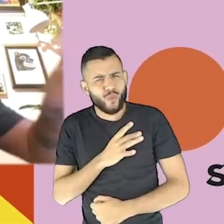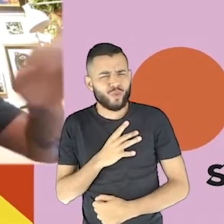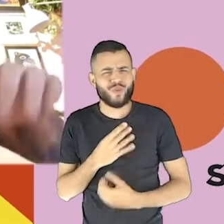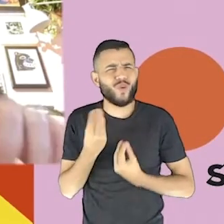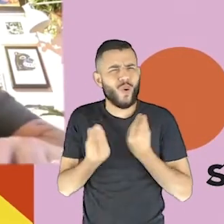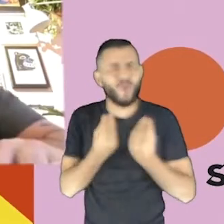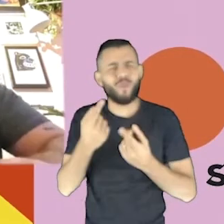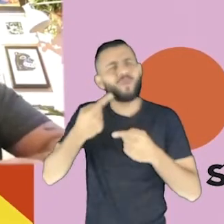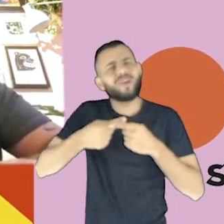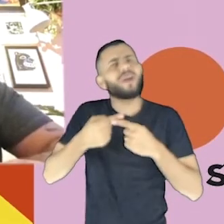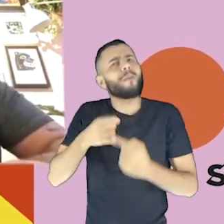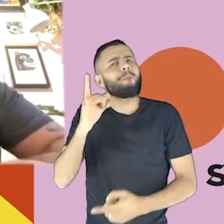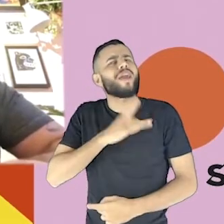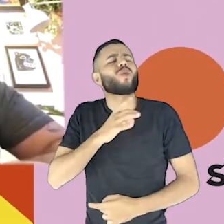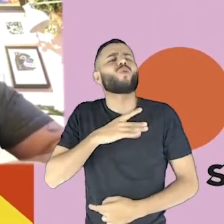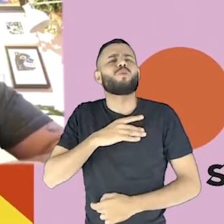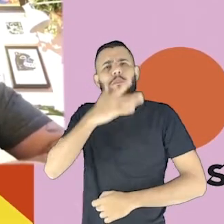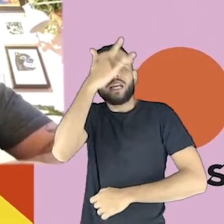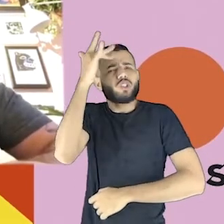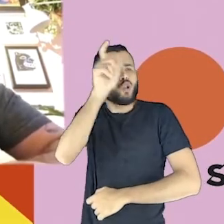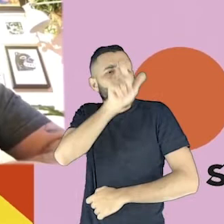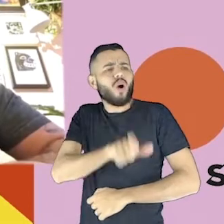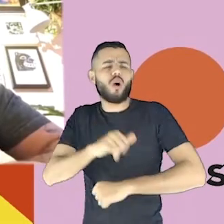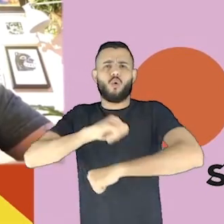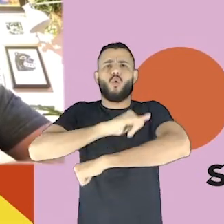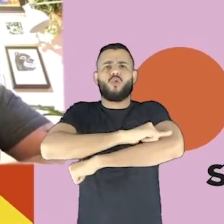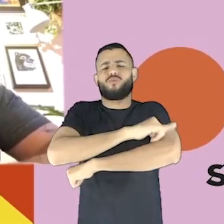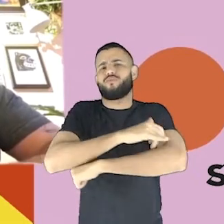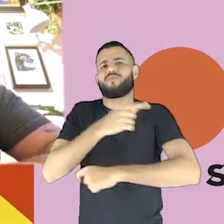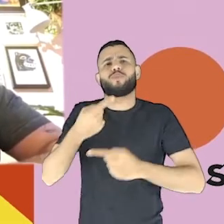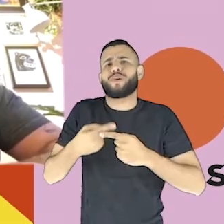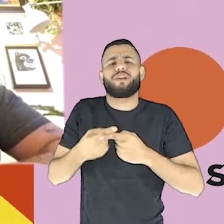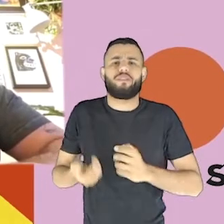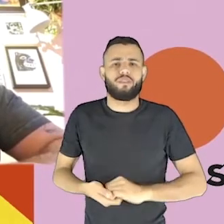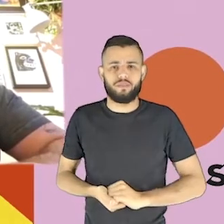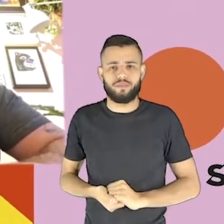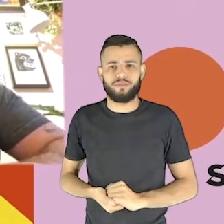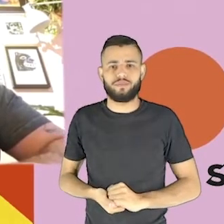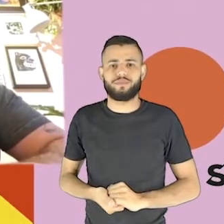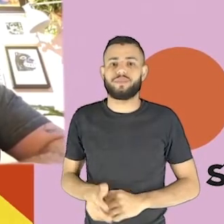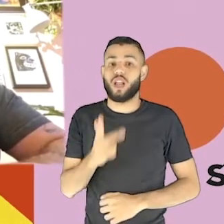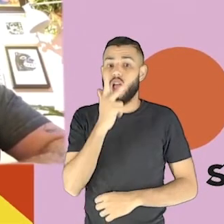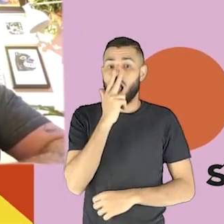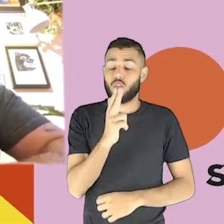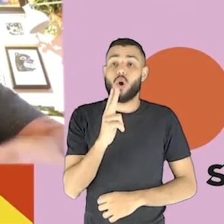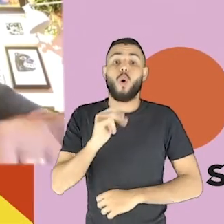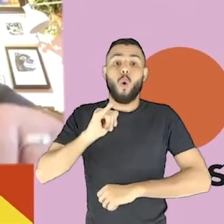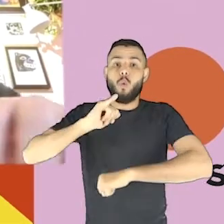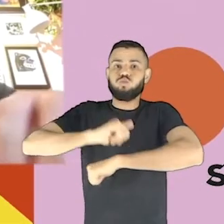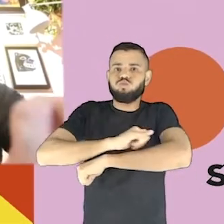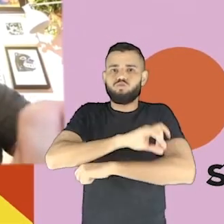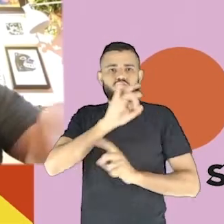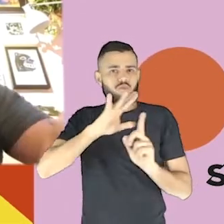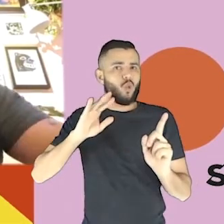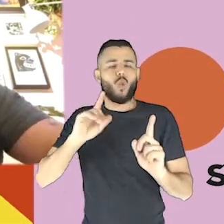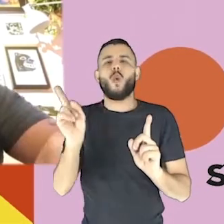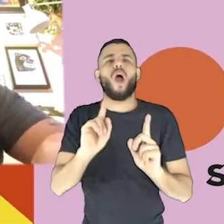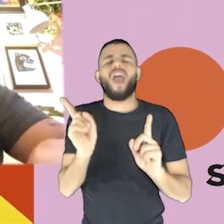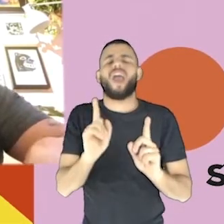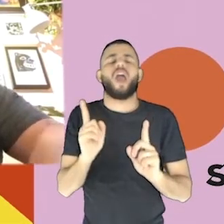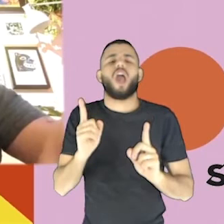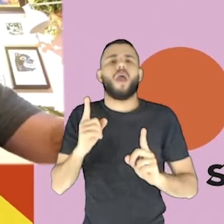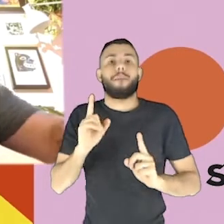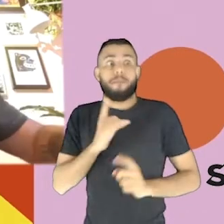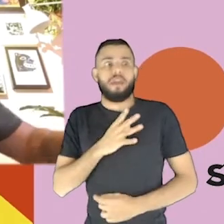que é essa história? Por que medo de gordo? Na real, acho que gordofobia não é bem o medo de gordo, mas é